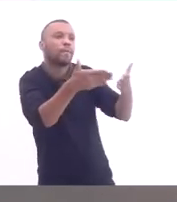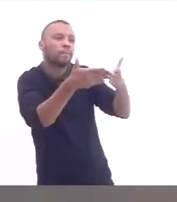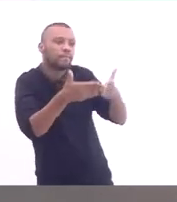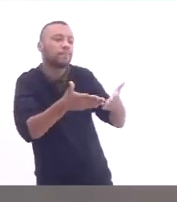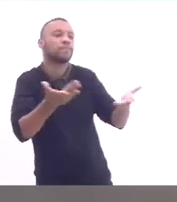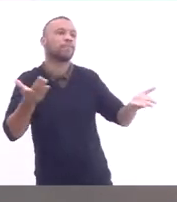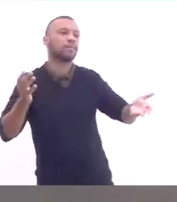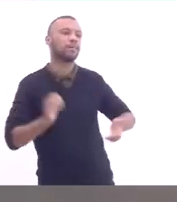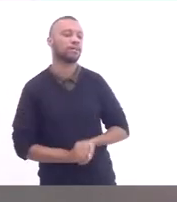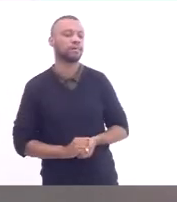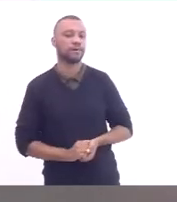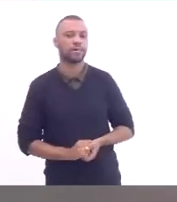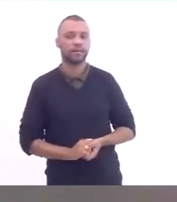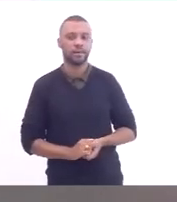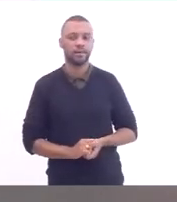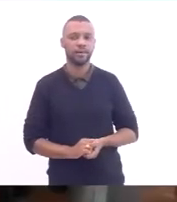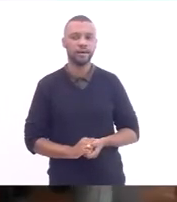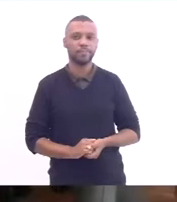Cavaleiro,